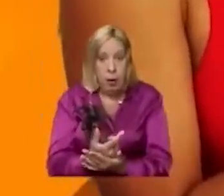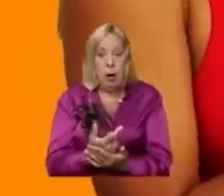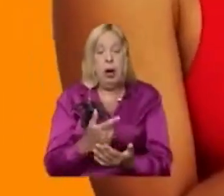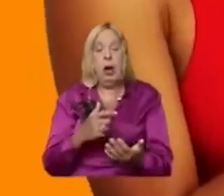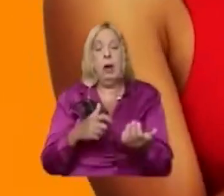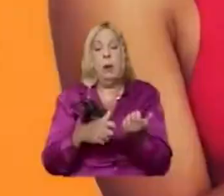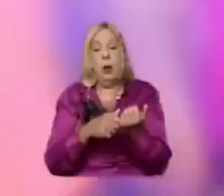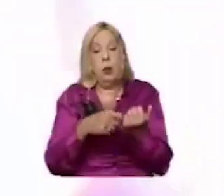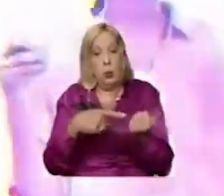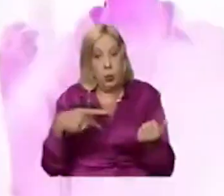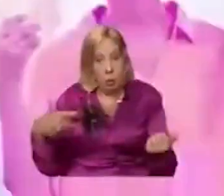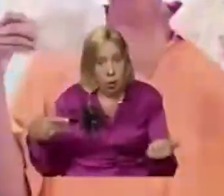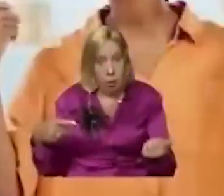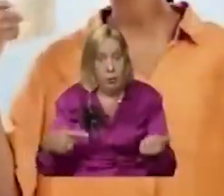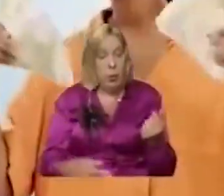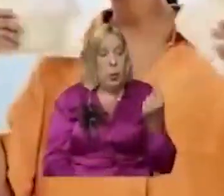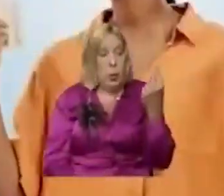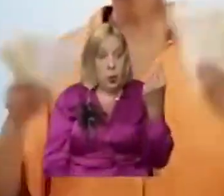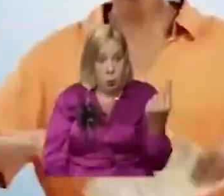Sonhos vai